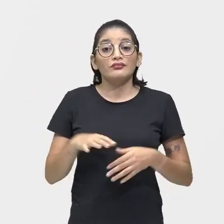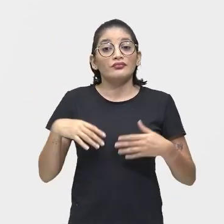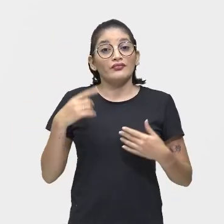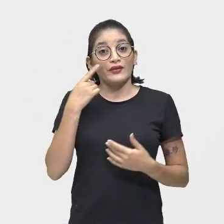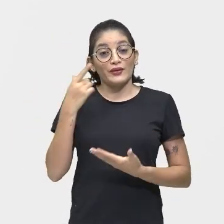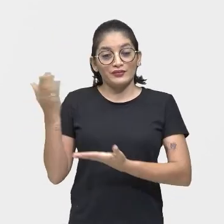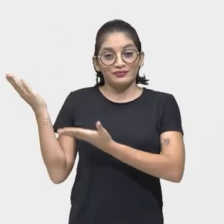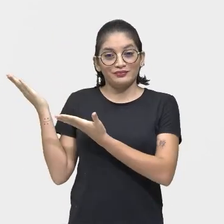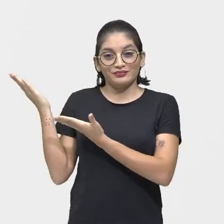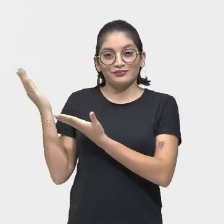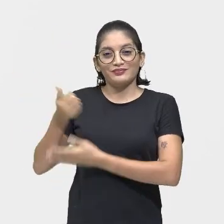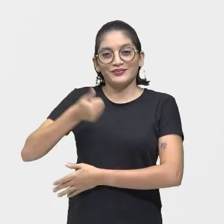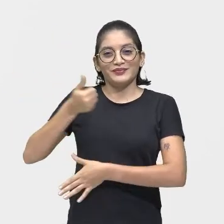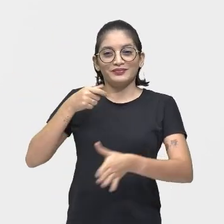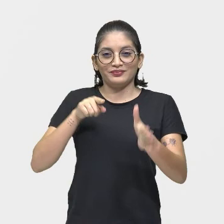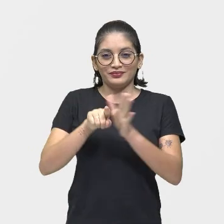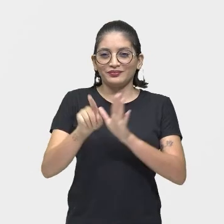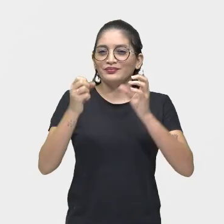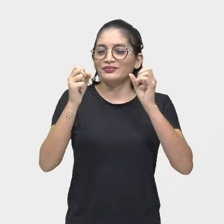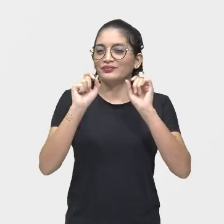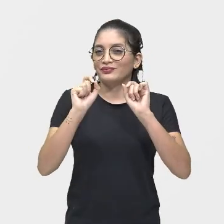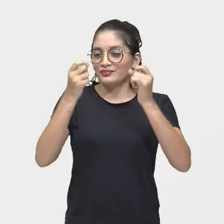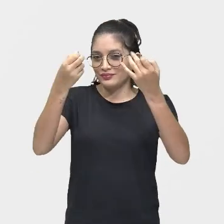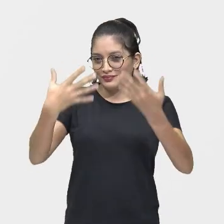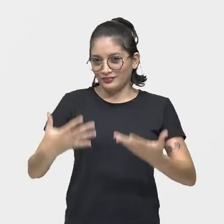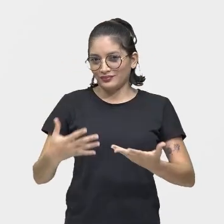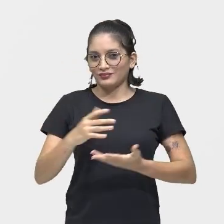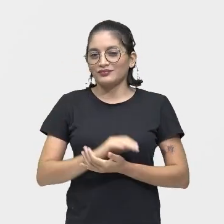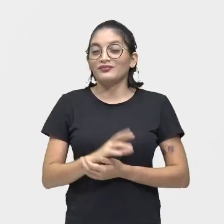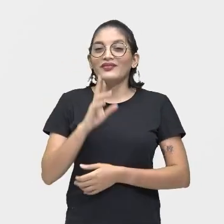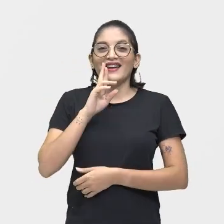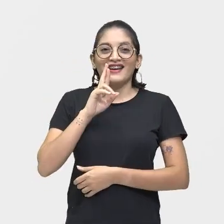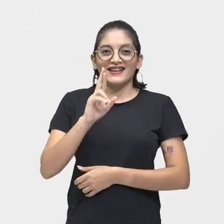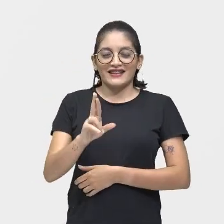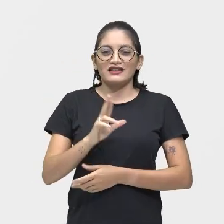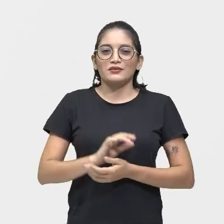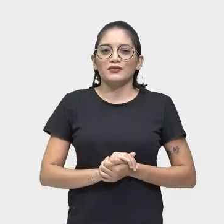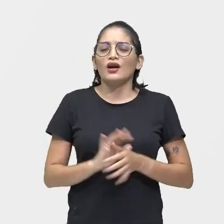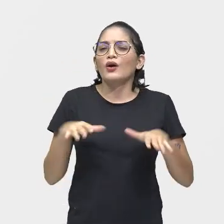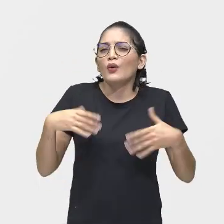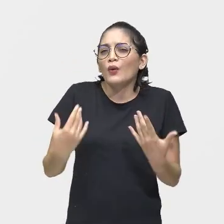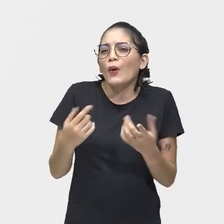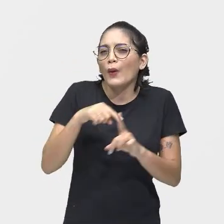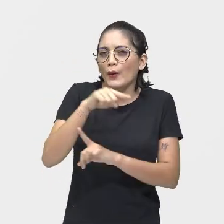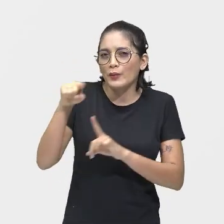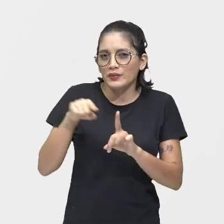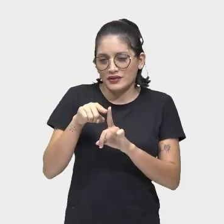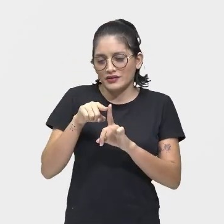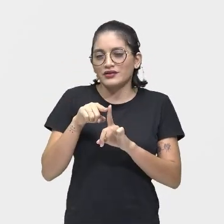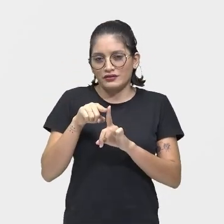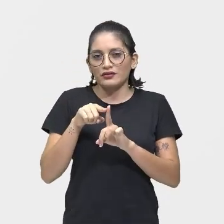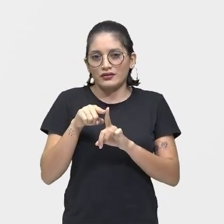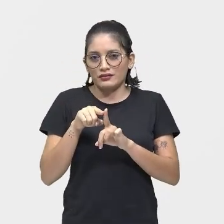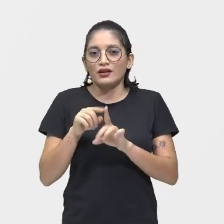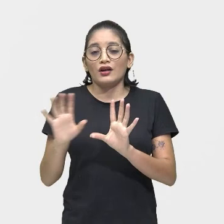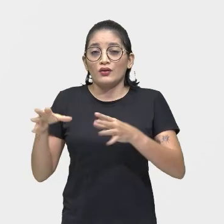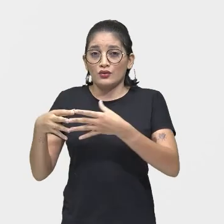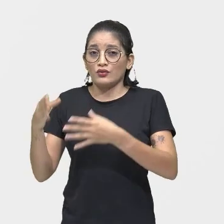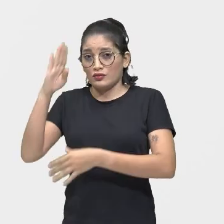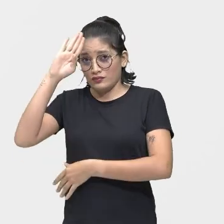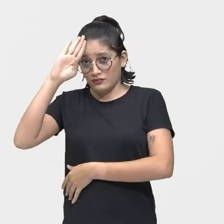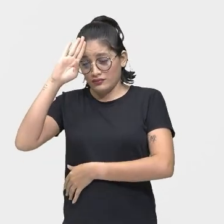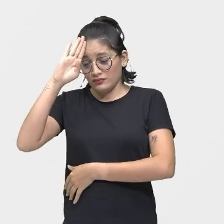Gabarito na tela, primeira questão, diz o seguinte, resposta: qual era a função, pergunta, qual era a função dos bandeirantes